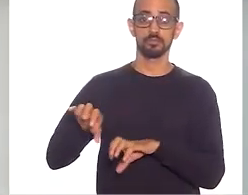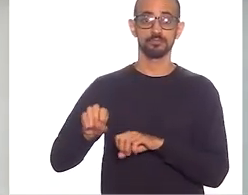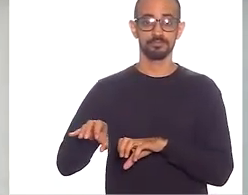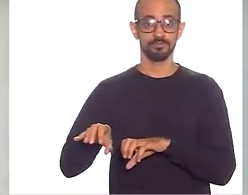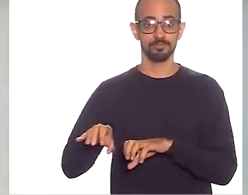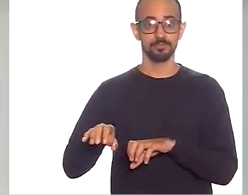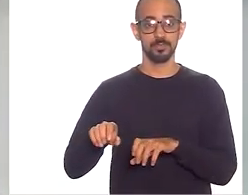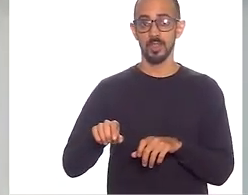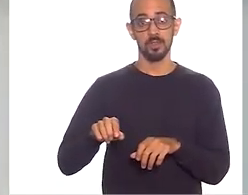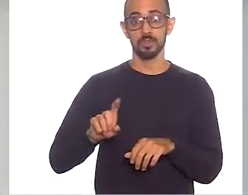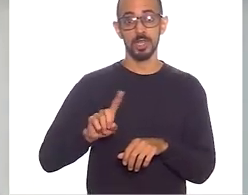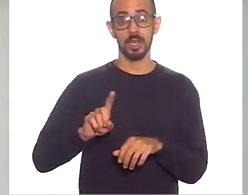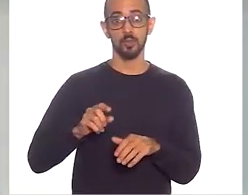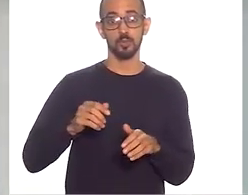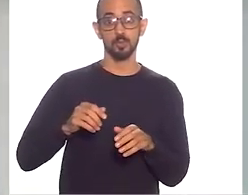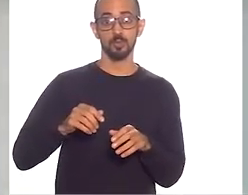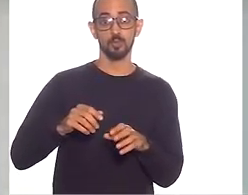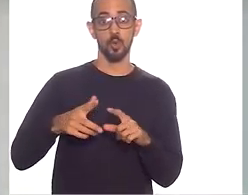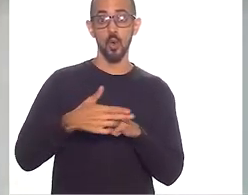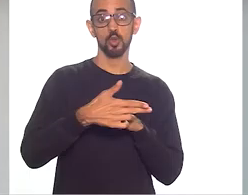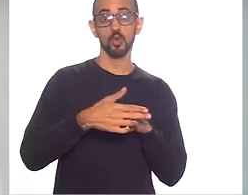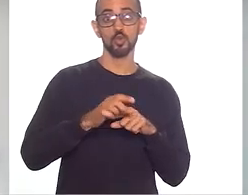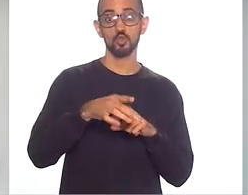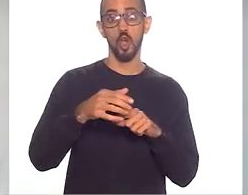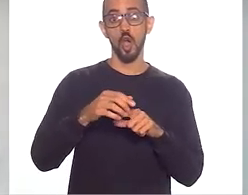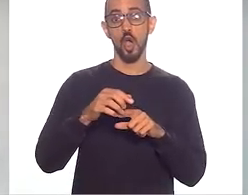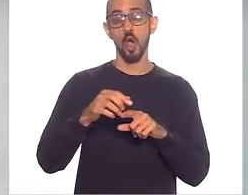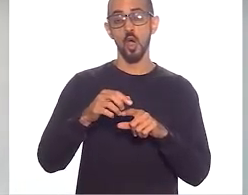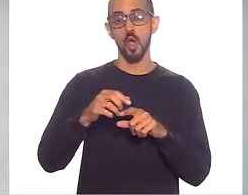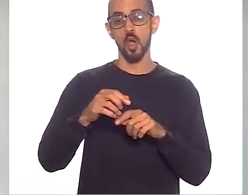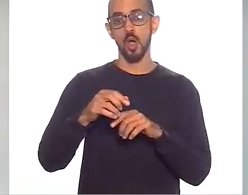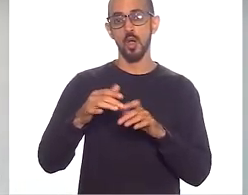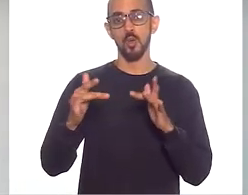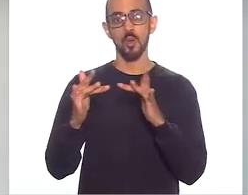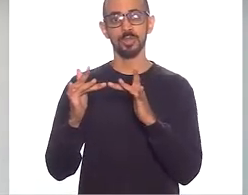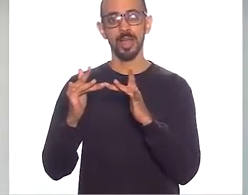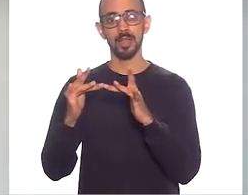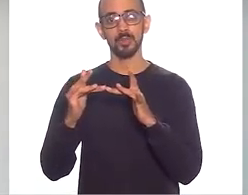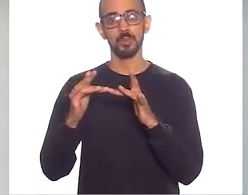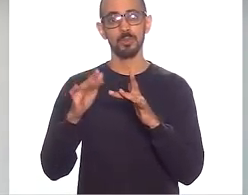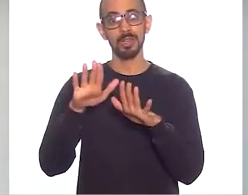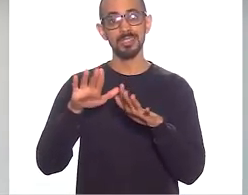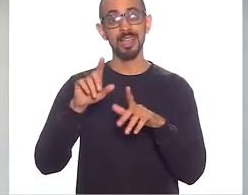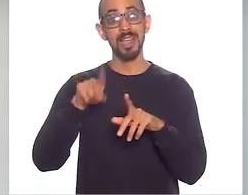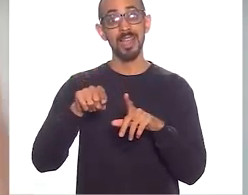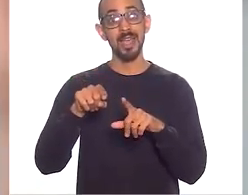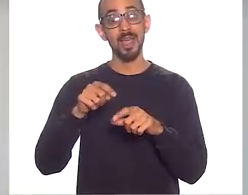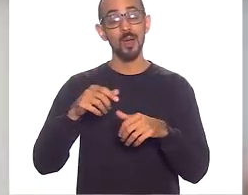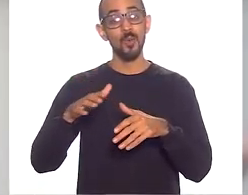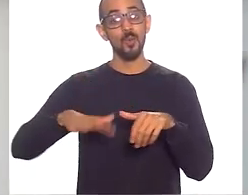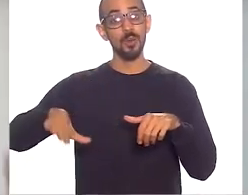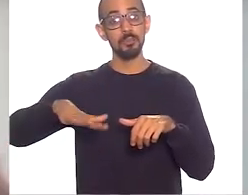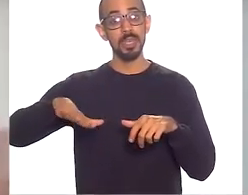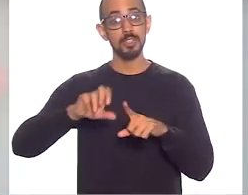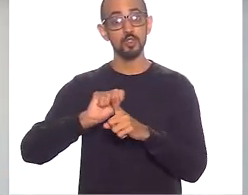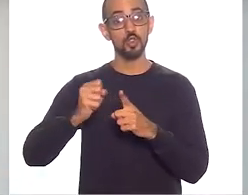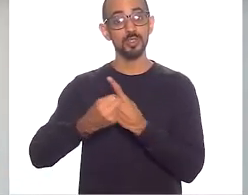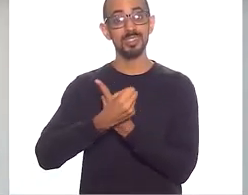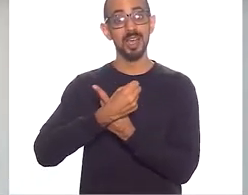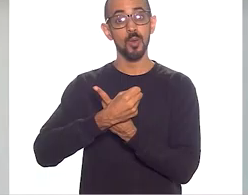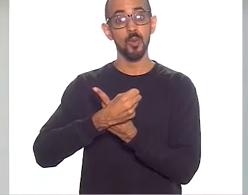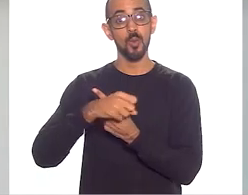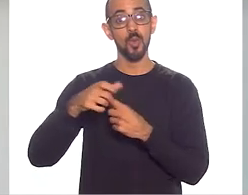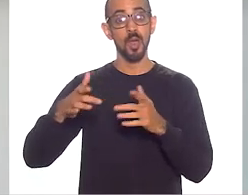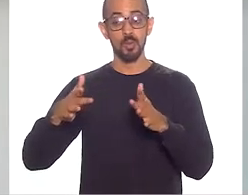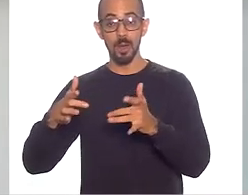não só tirou a conectividade deles, mas você tirou o social. A escola é um ambiente social. É